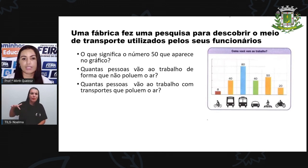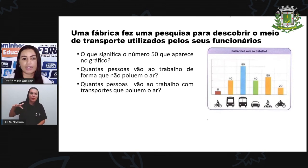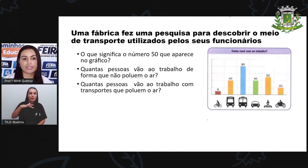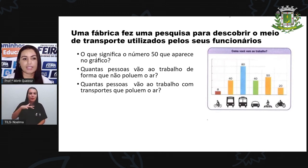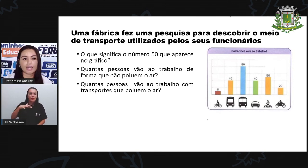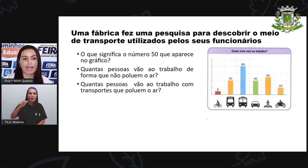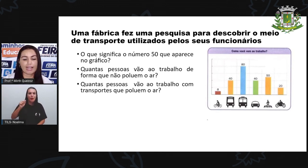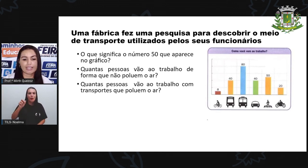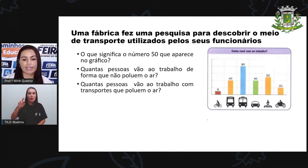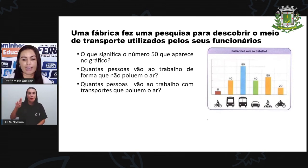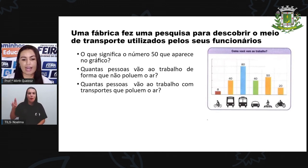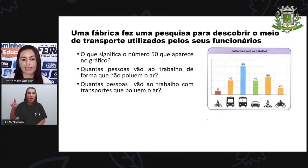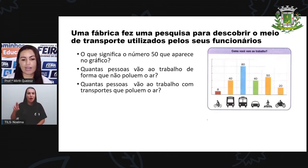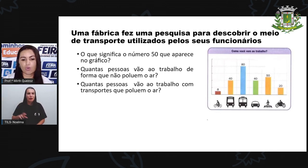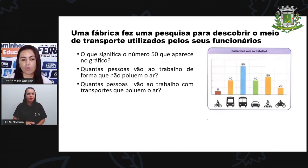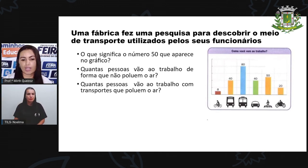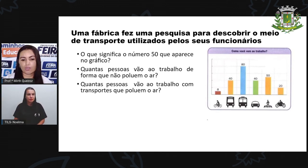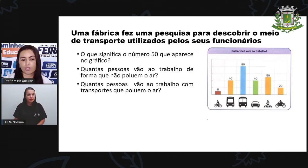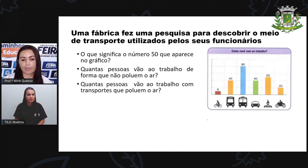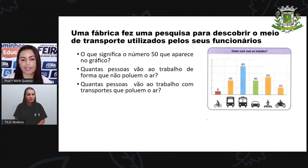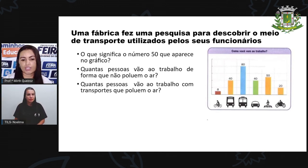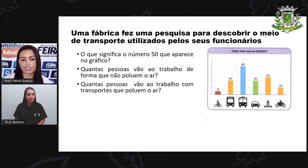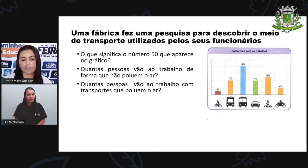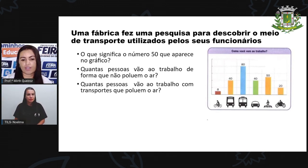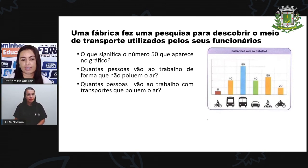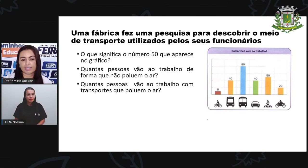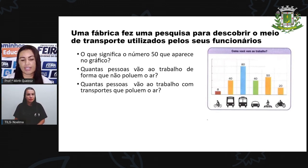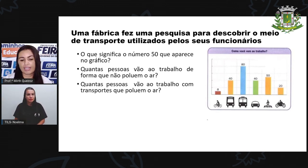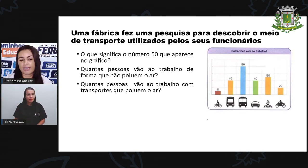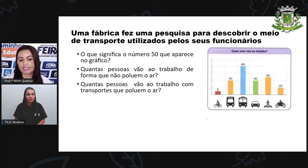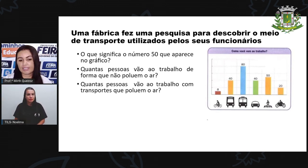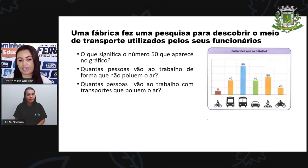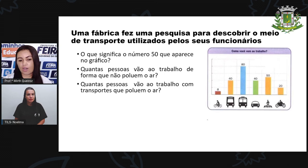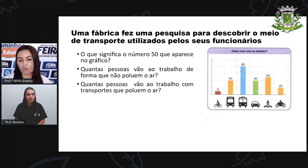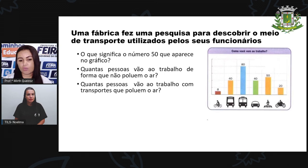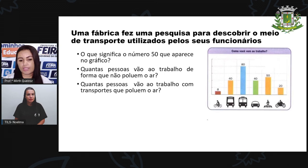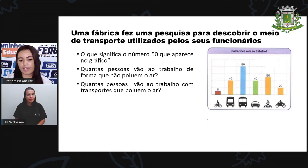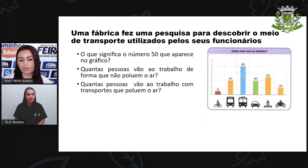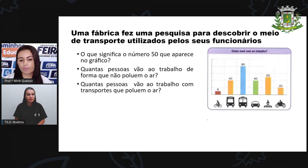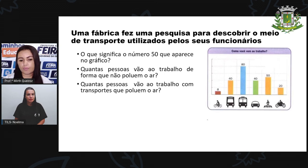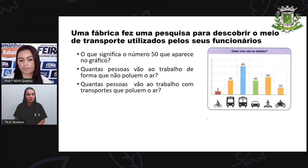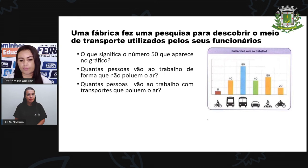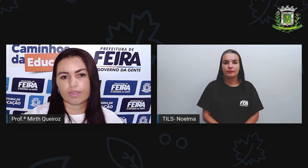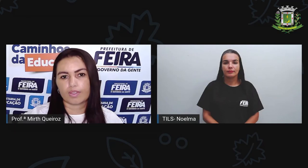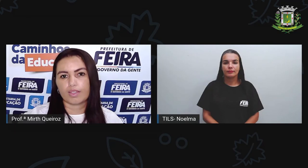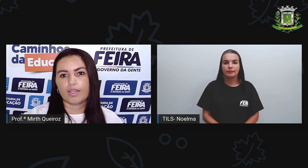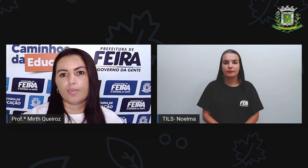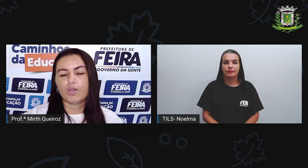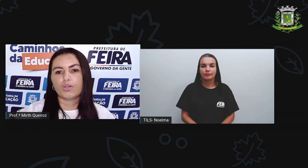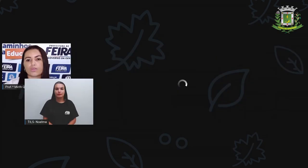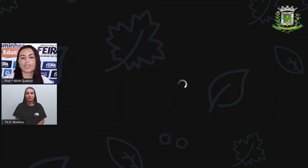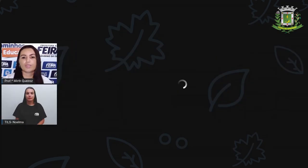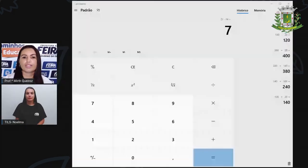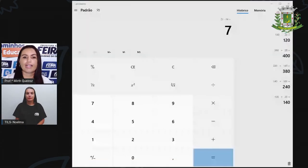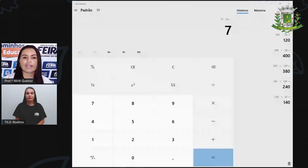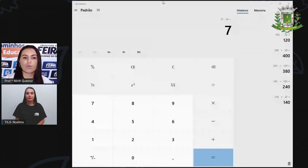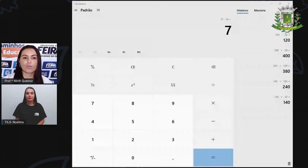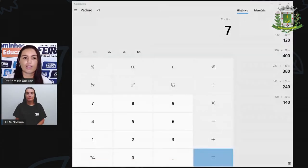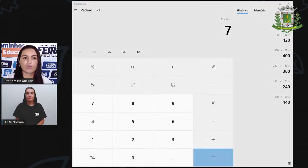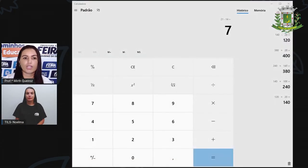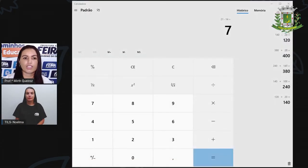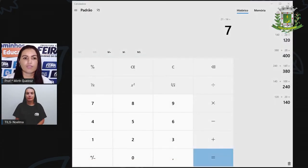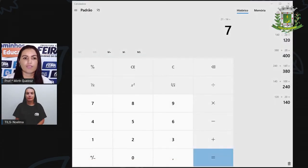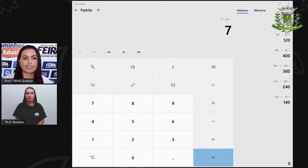com vocês aqui a calculadora para que a gente faça esse cálculo, certo? Pronto, temos aqui a